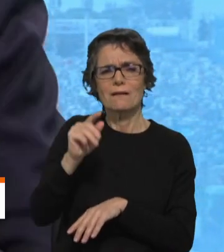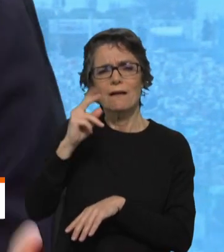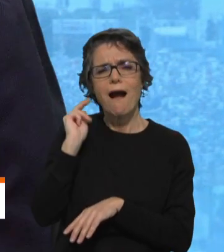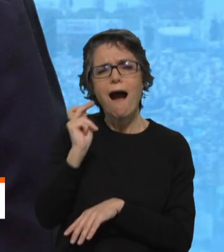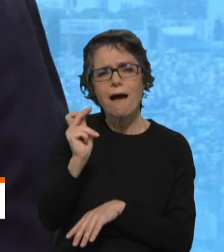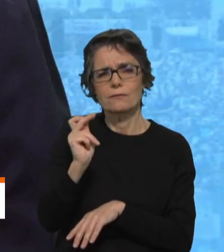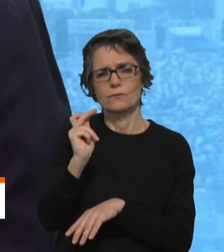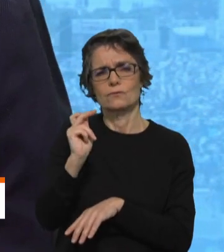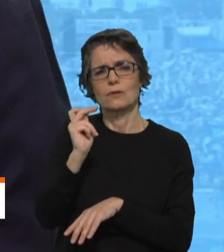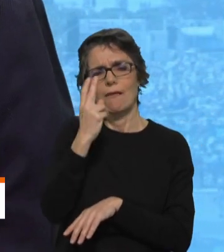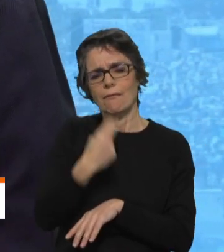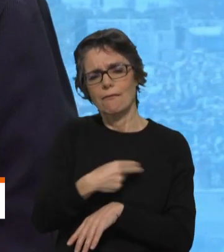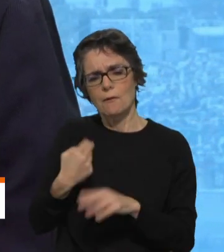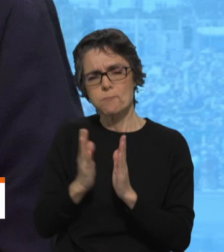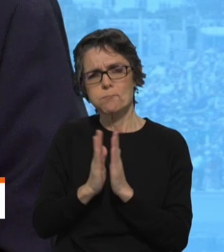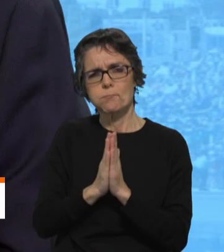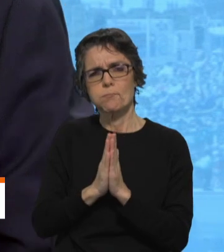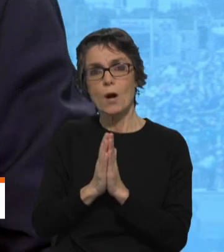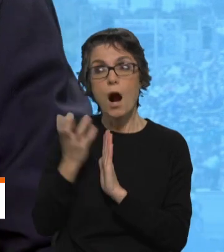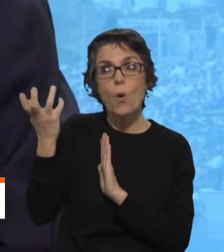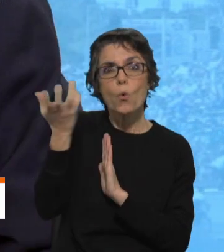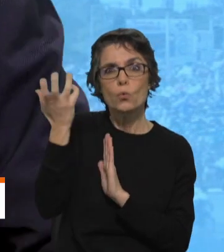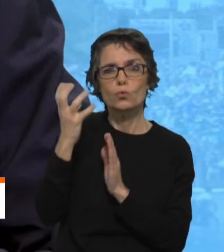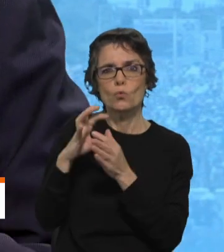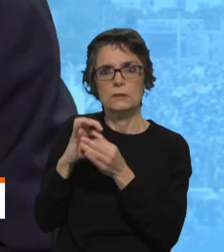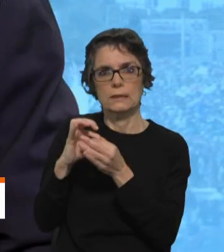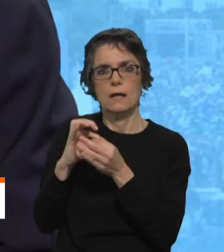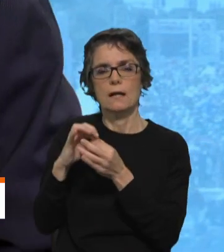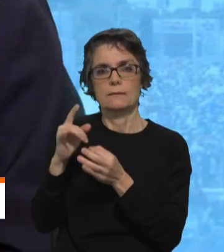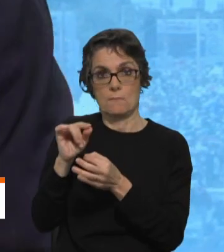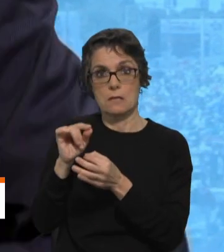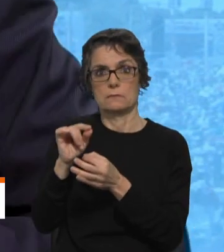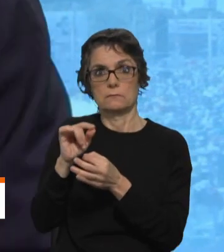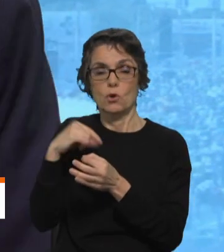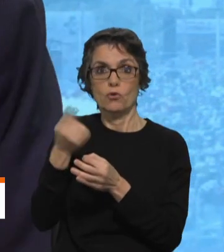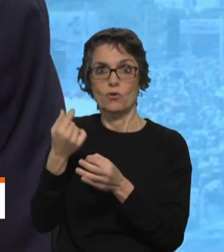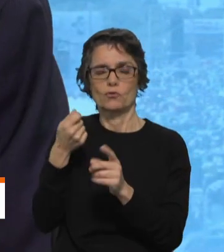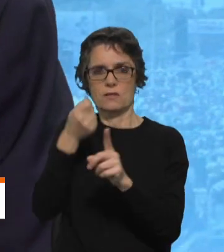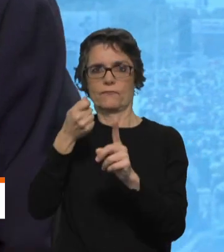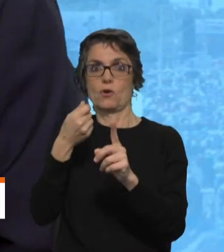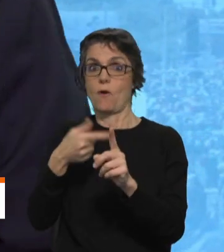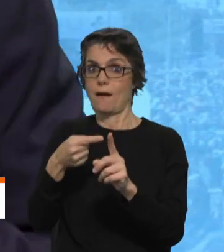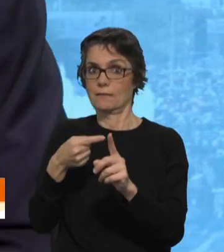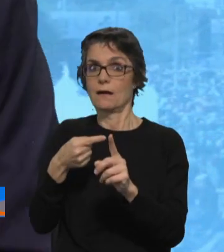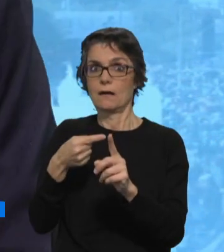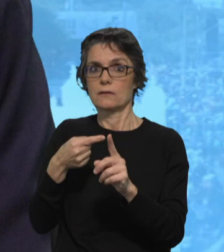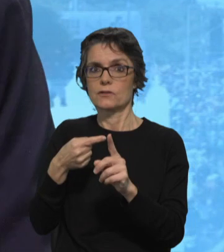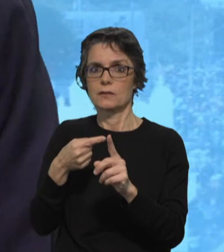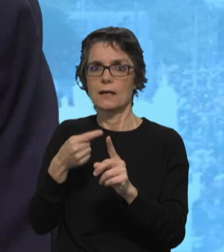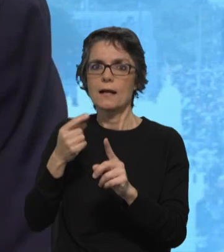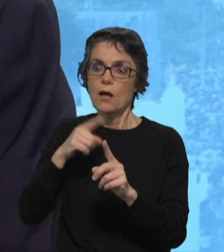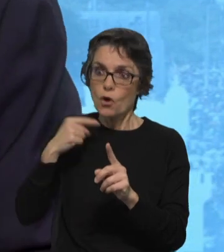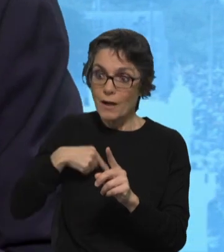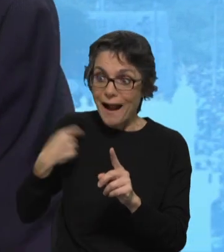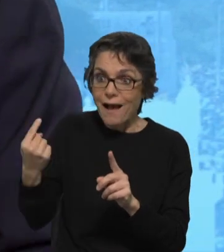a nossa cultura em sentido mais abrangente, o que nós somos também desafiados, até pelo Espírito de Deus, a uma criatividade, isto